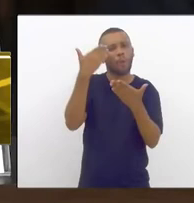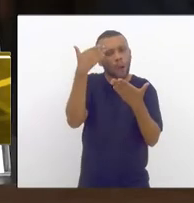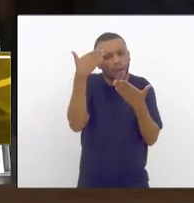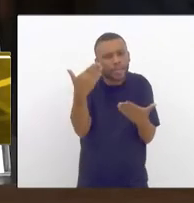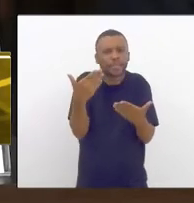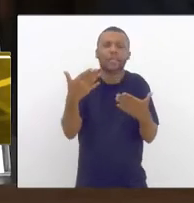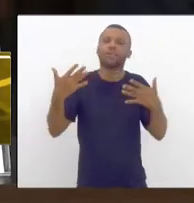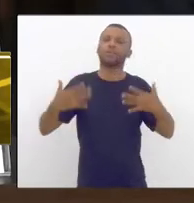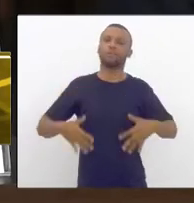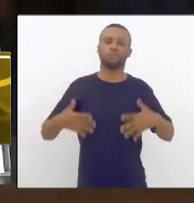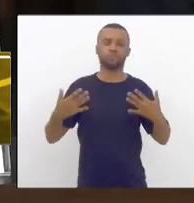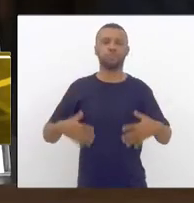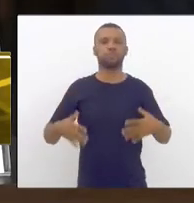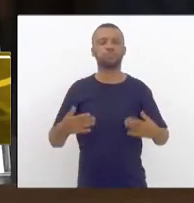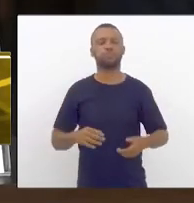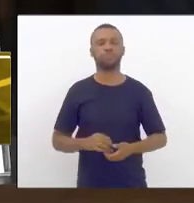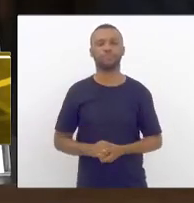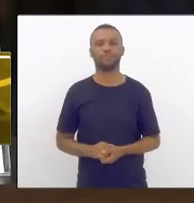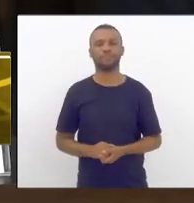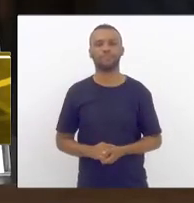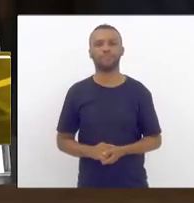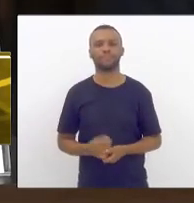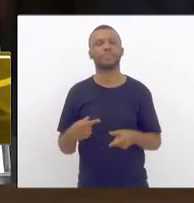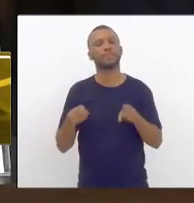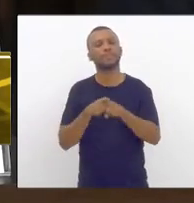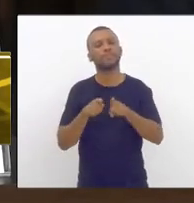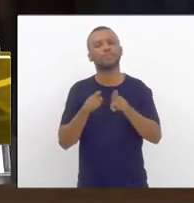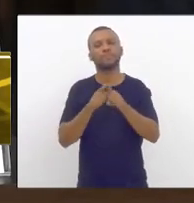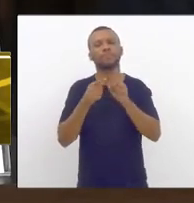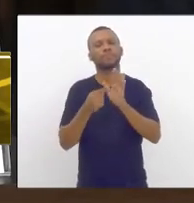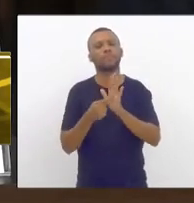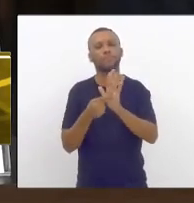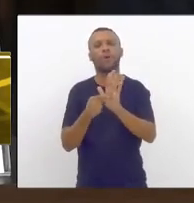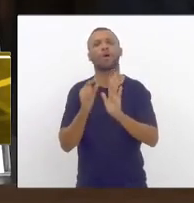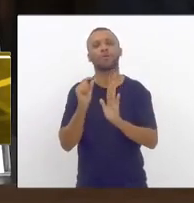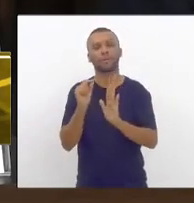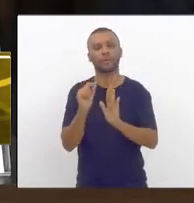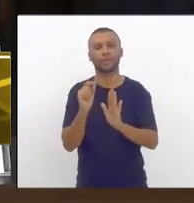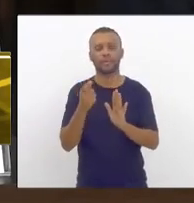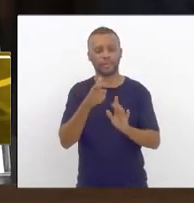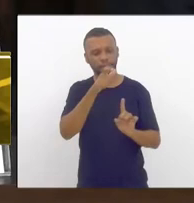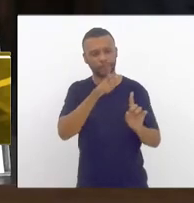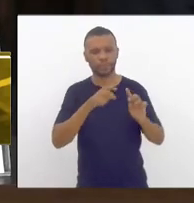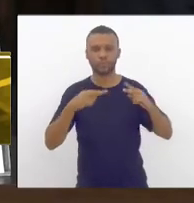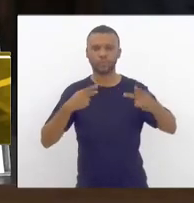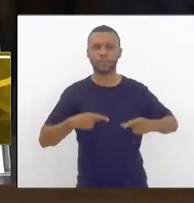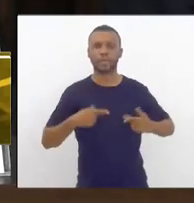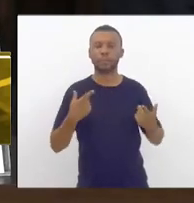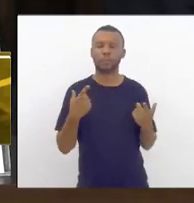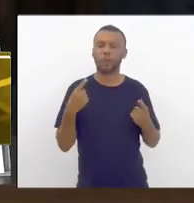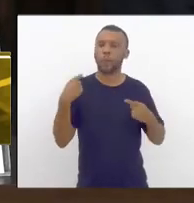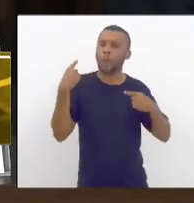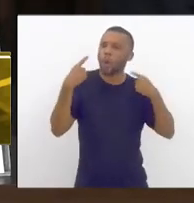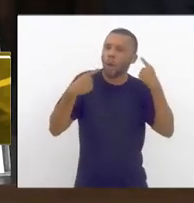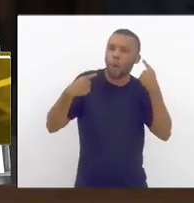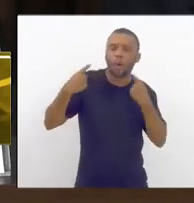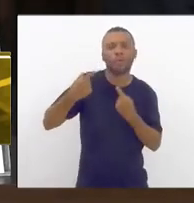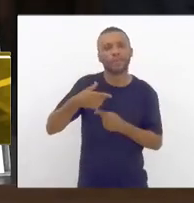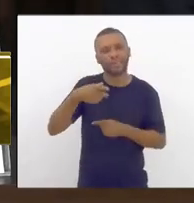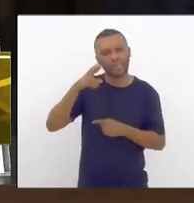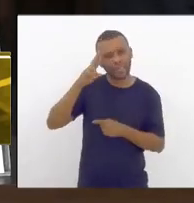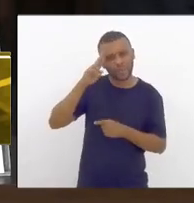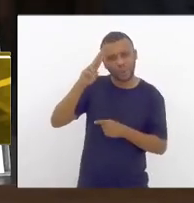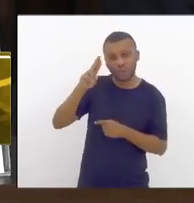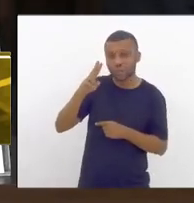e mostra que esse ser humano também é um pouco insano porque para ser dono de dois